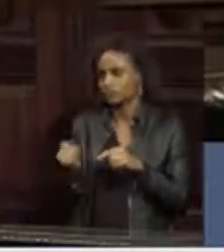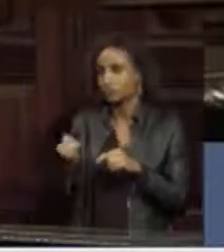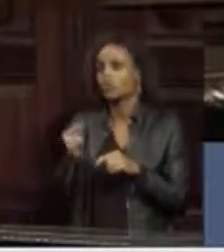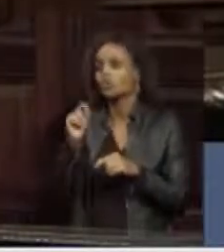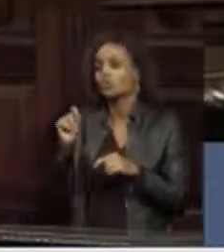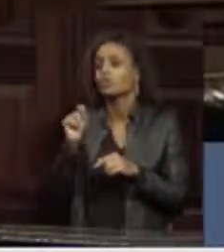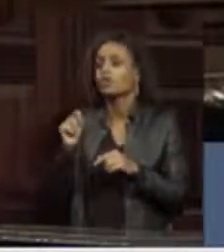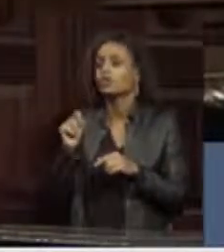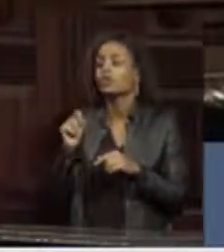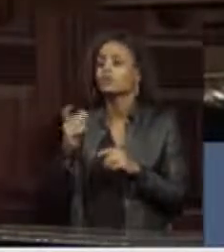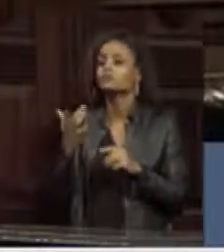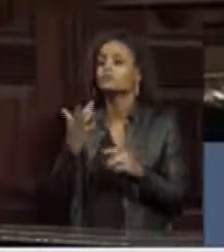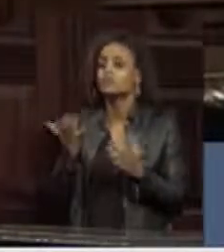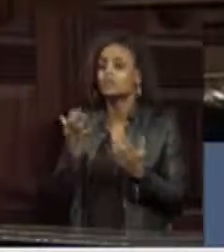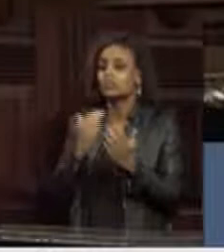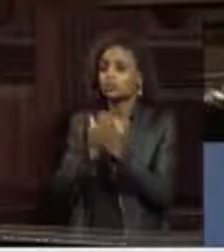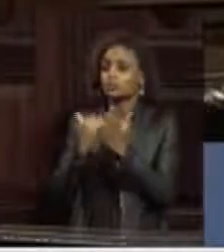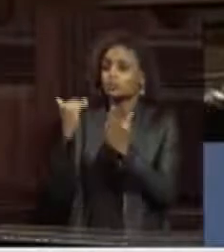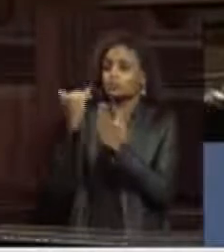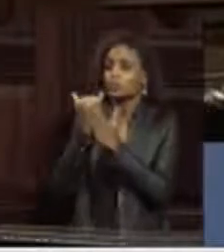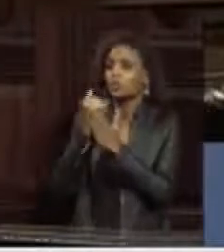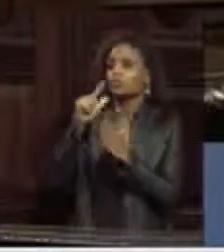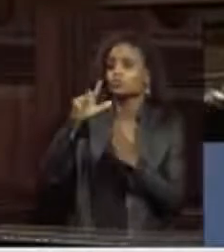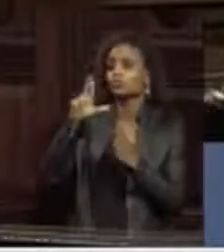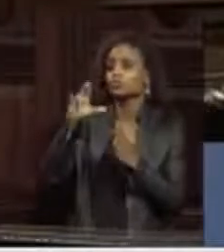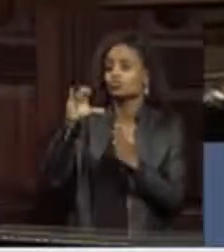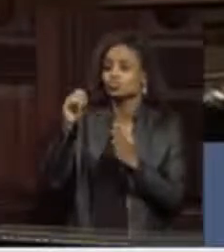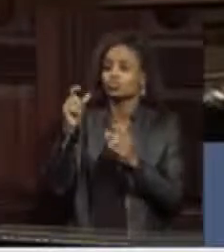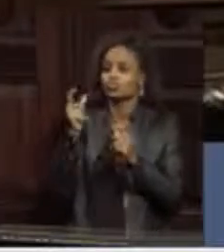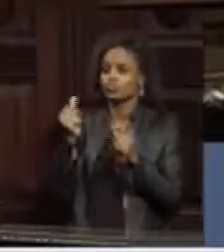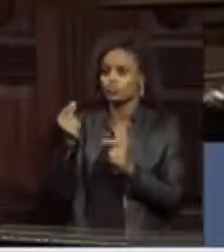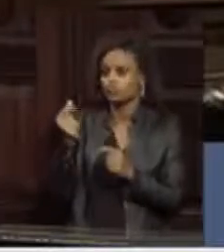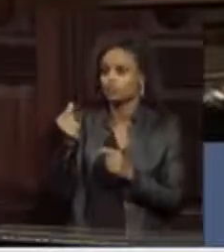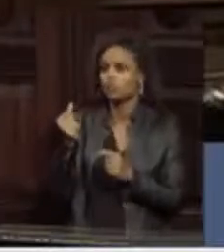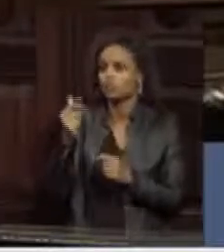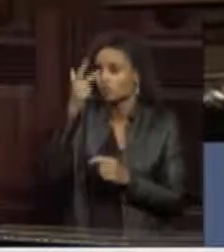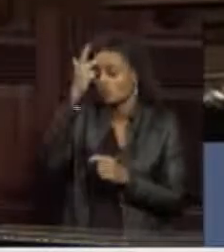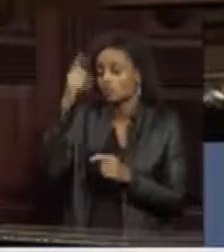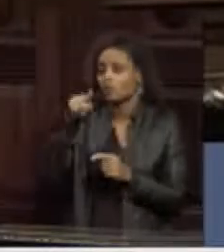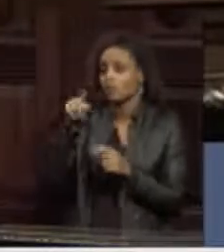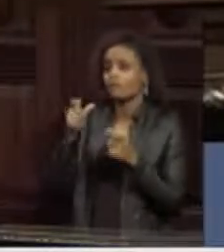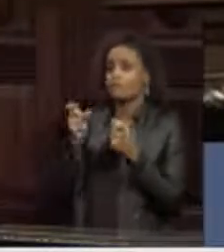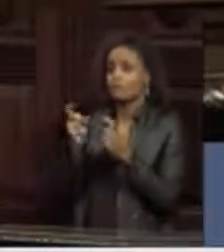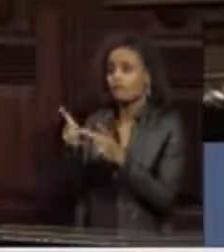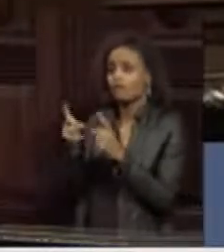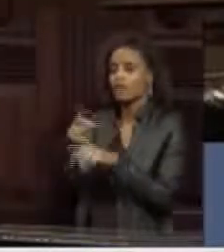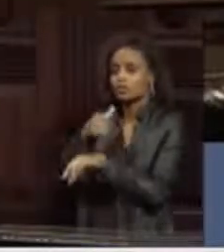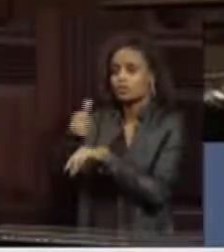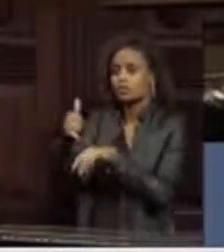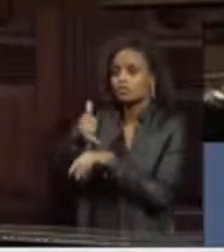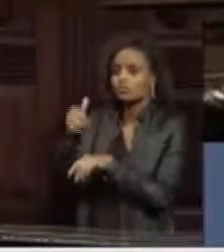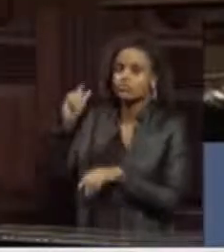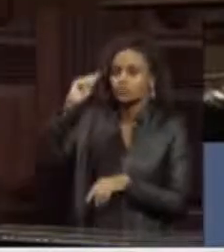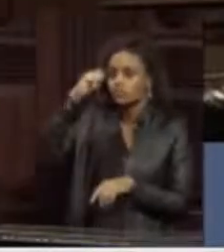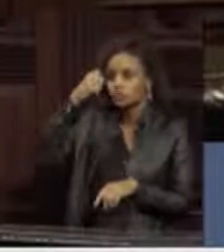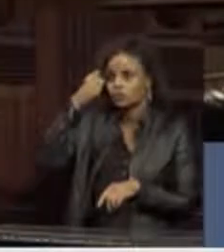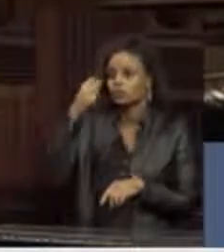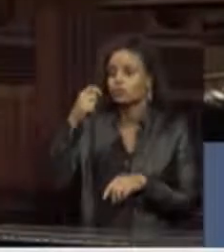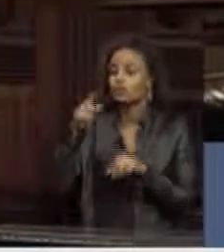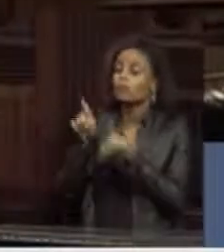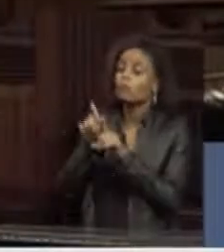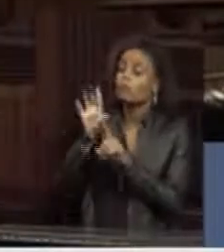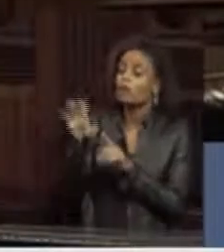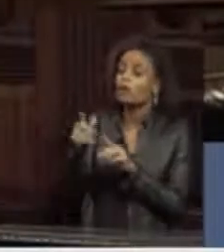aumentar o lucro de petroleiras, como Petrobras, com o pagamento de menos